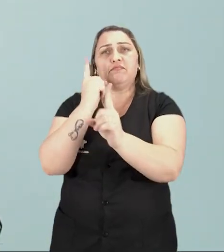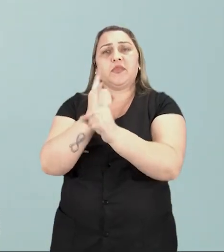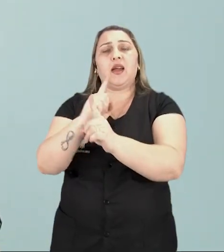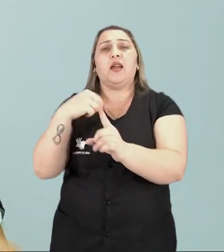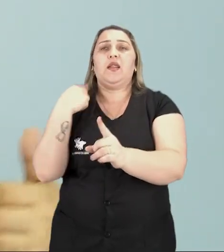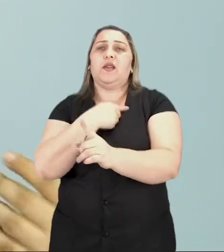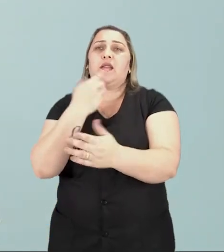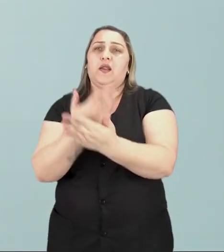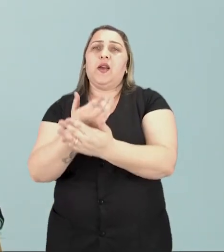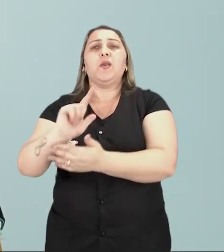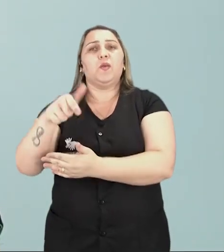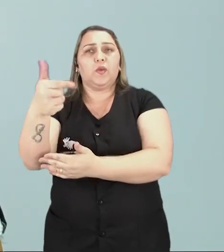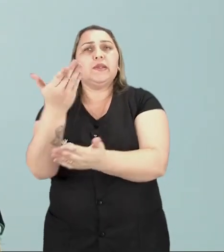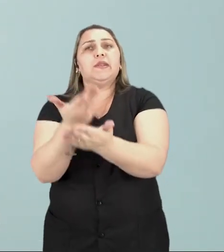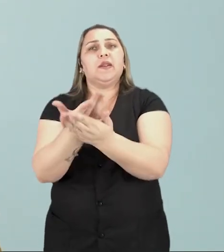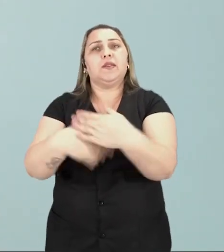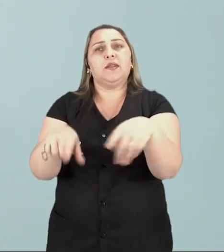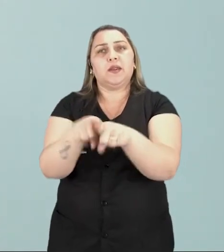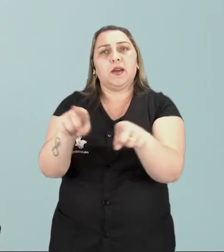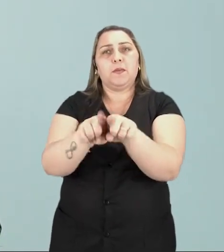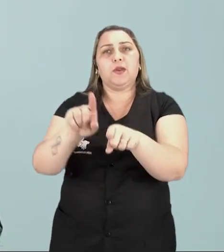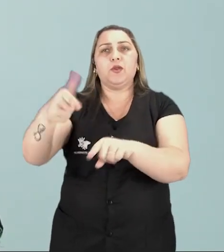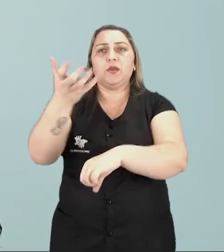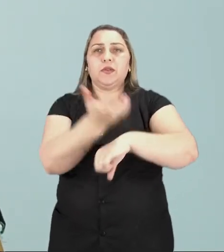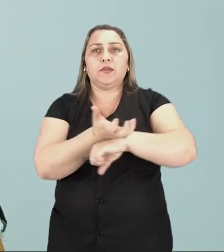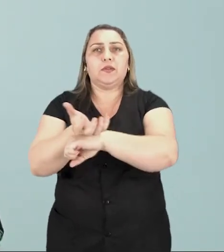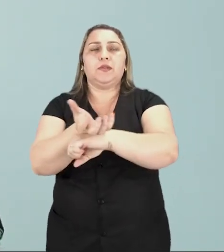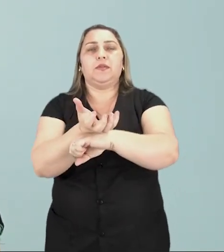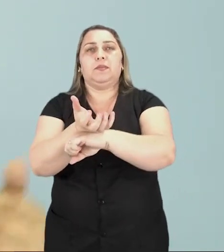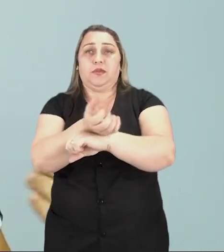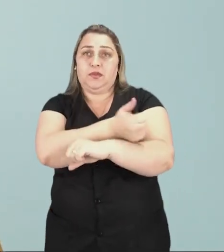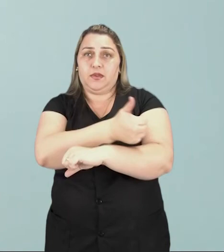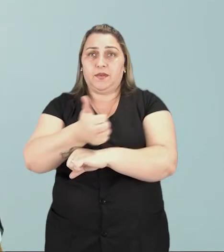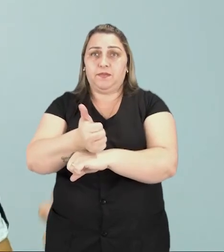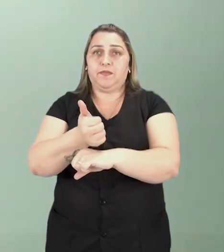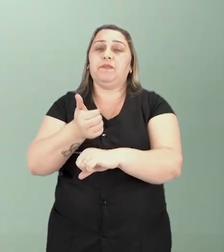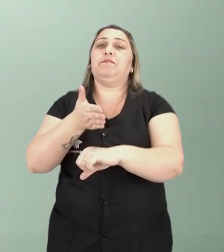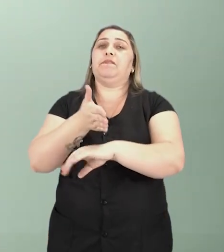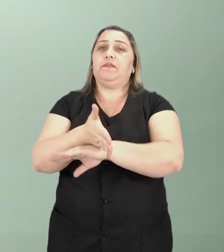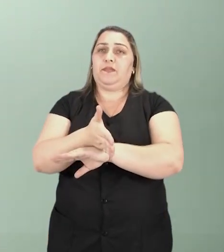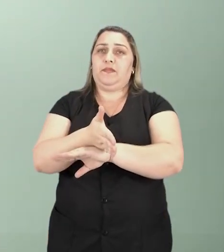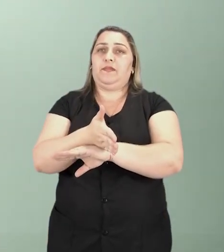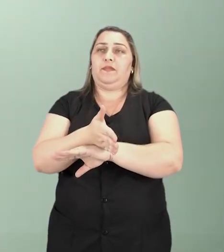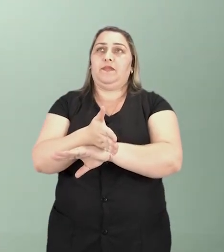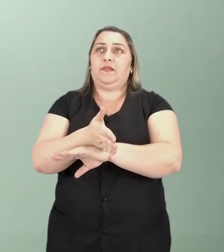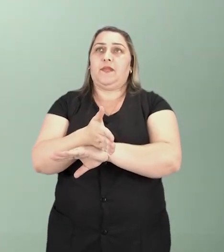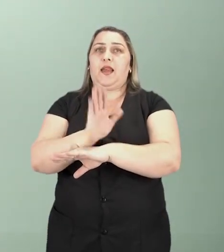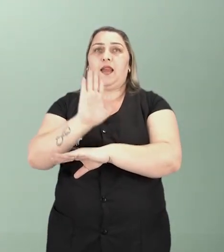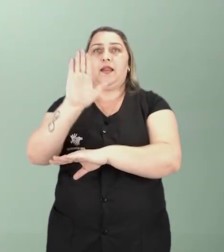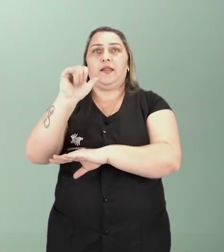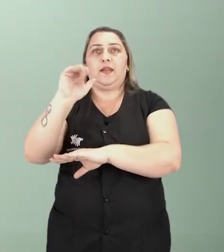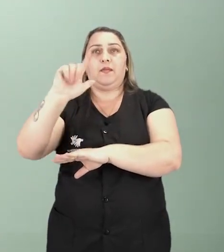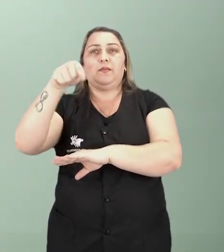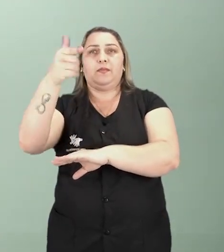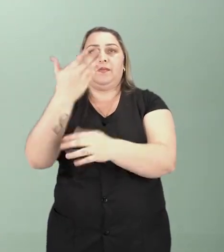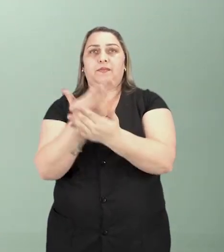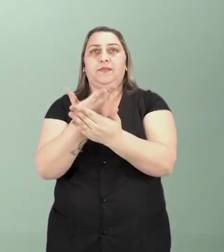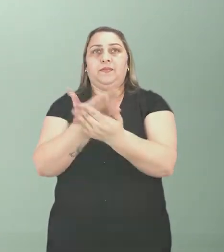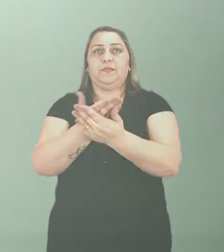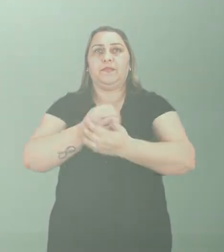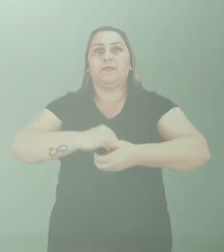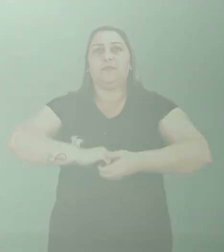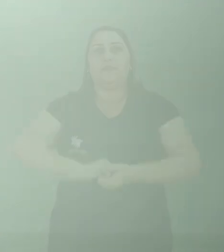nossa aula e outras aulas também de outras disciplinas, tá? Acessem e até a próxima, pessoal!